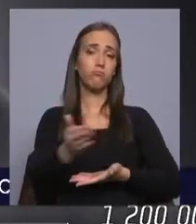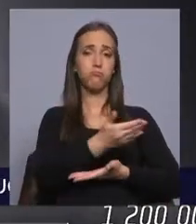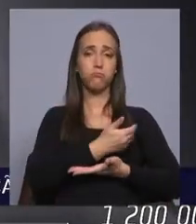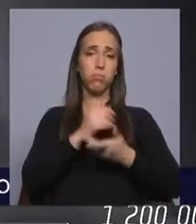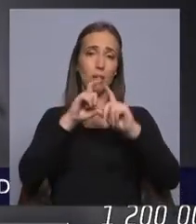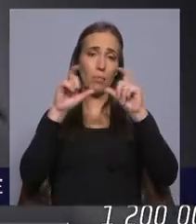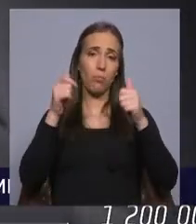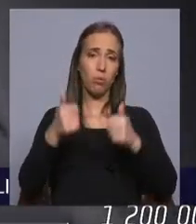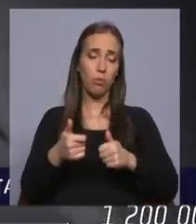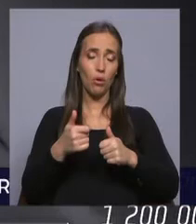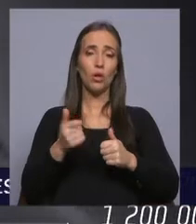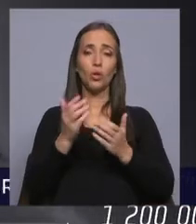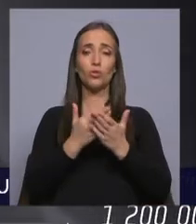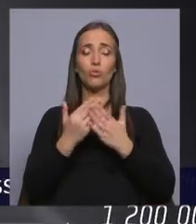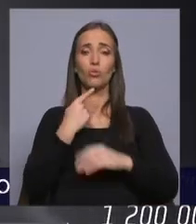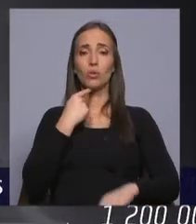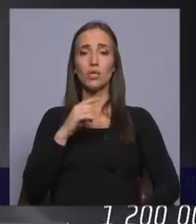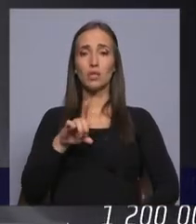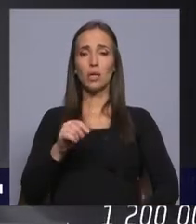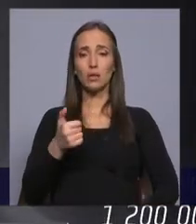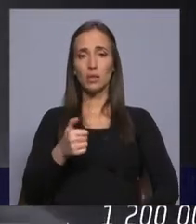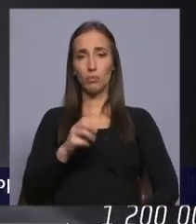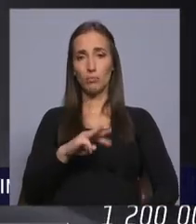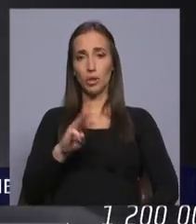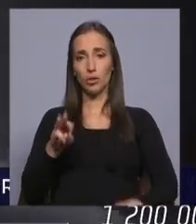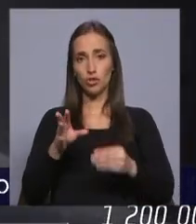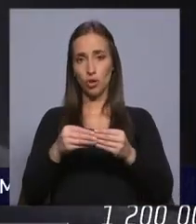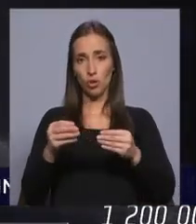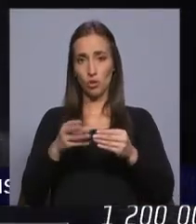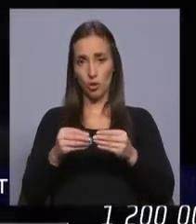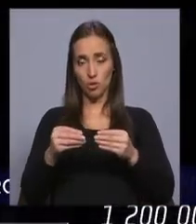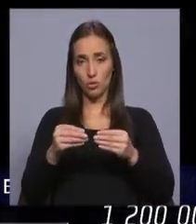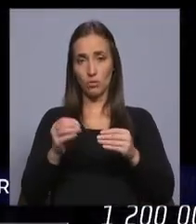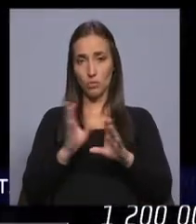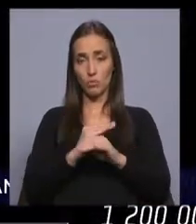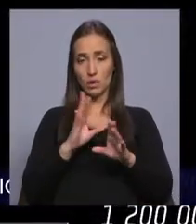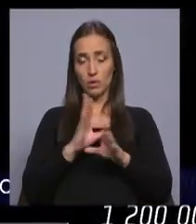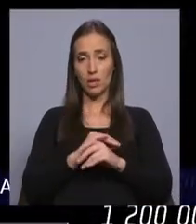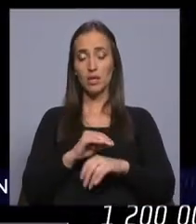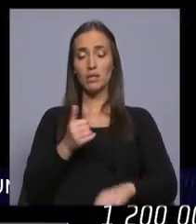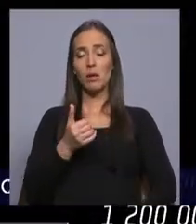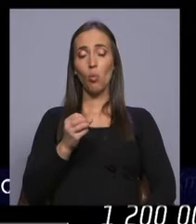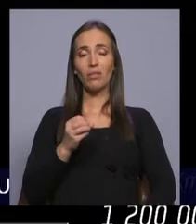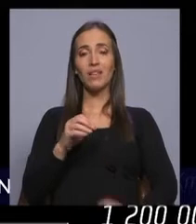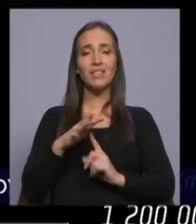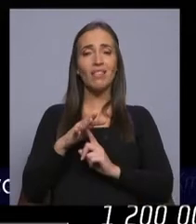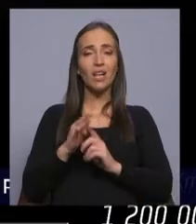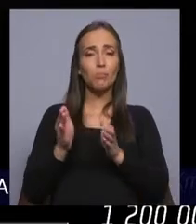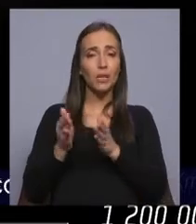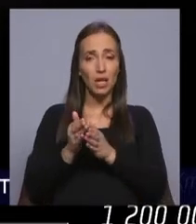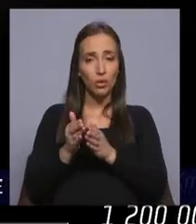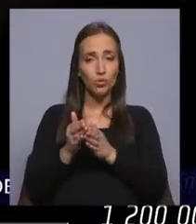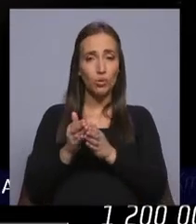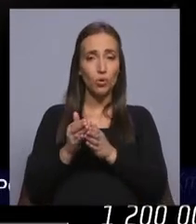diz que, por 65 milhões de dólares, um anúncio feito por 50 satélites pequeninos que reflitam a luz do